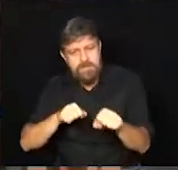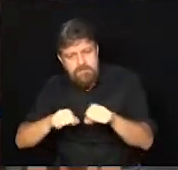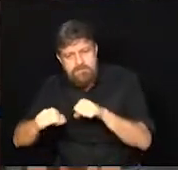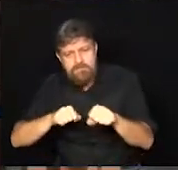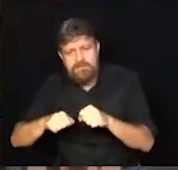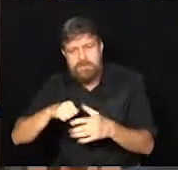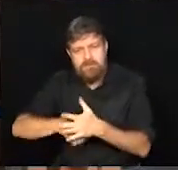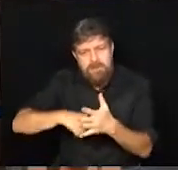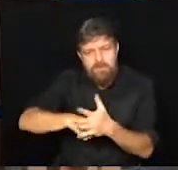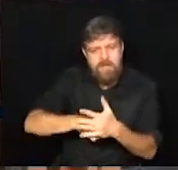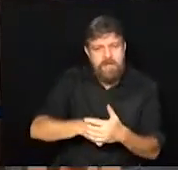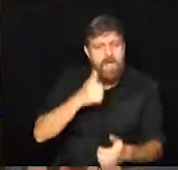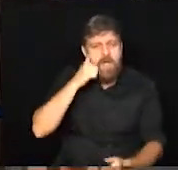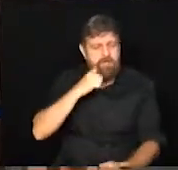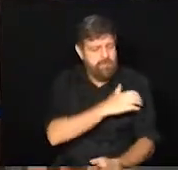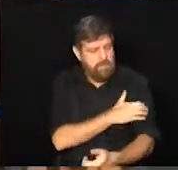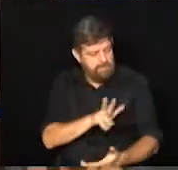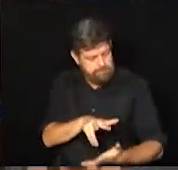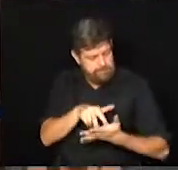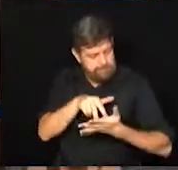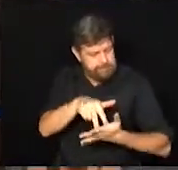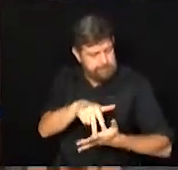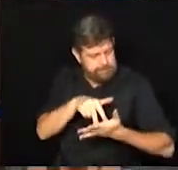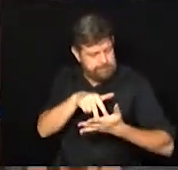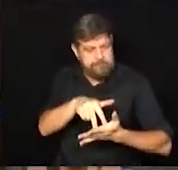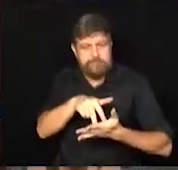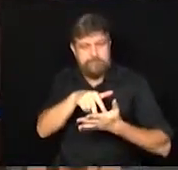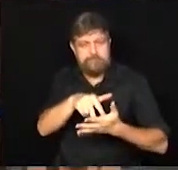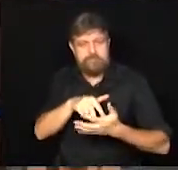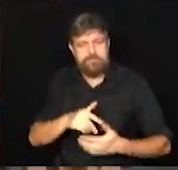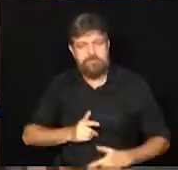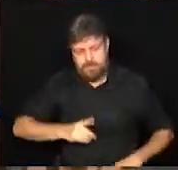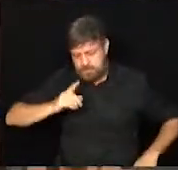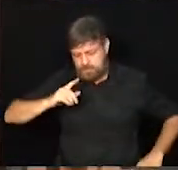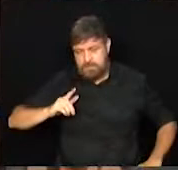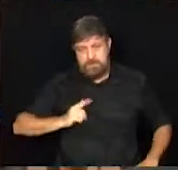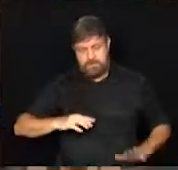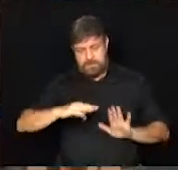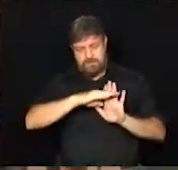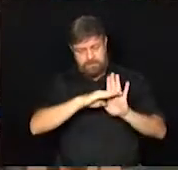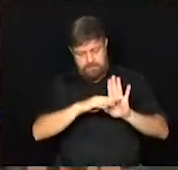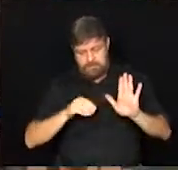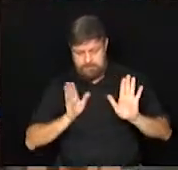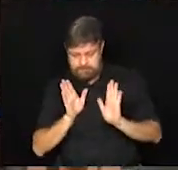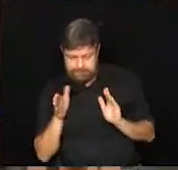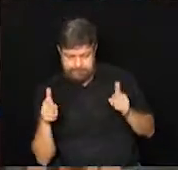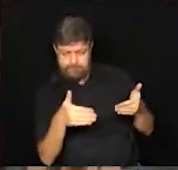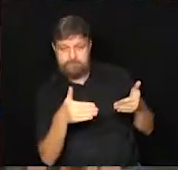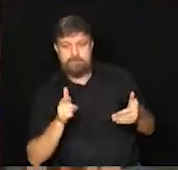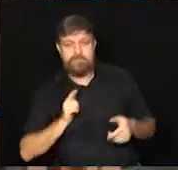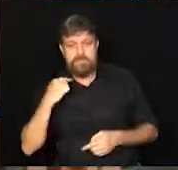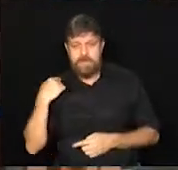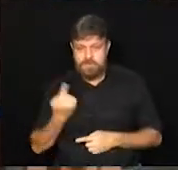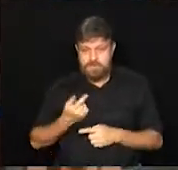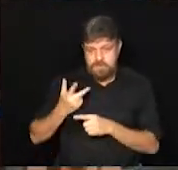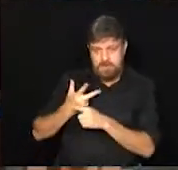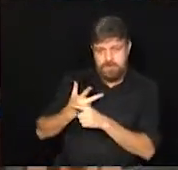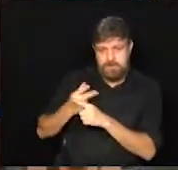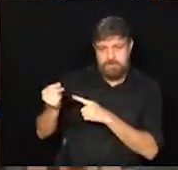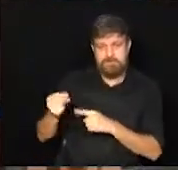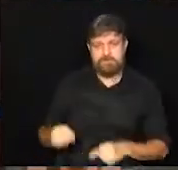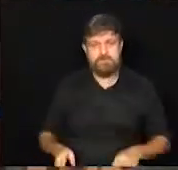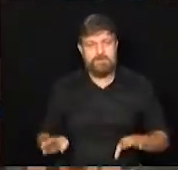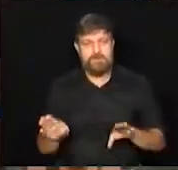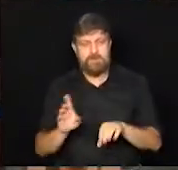luta das mulheres, né, que demandam essa pauta e a gente tem conquistado. Mas, ao